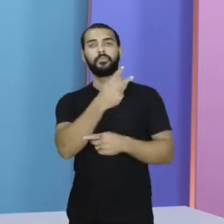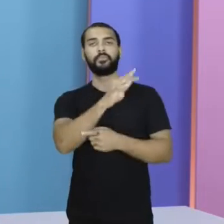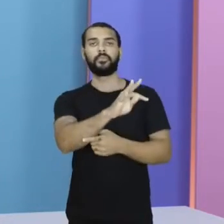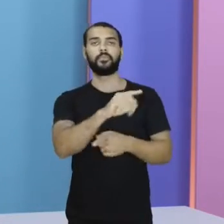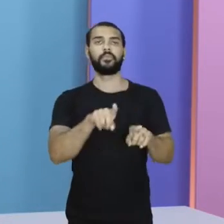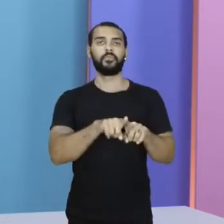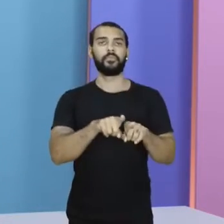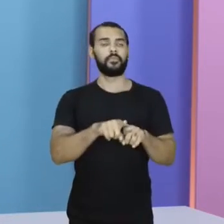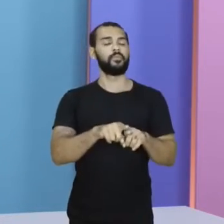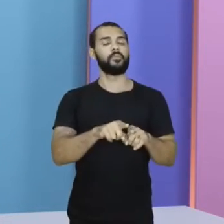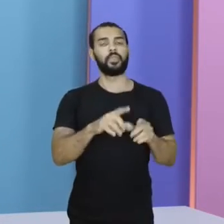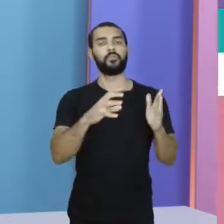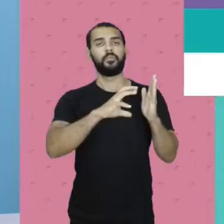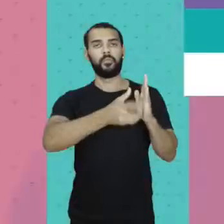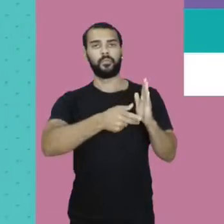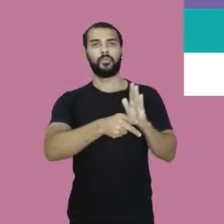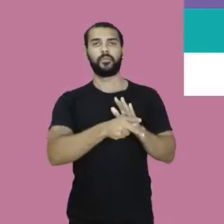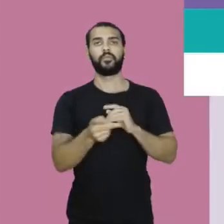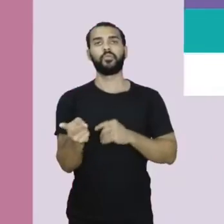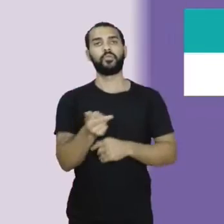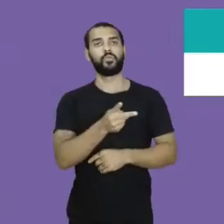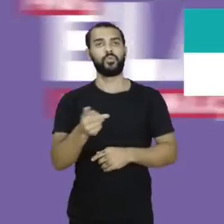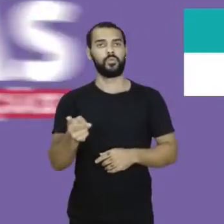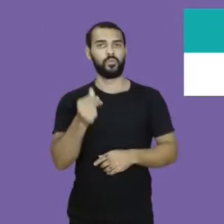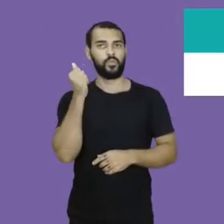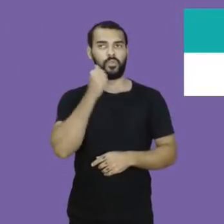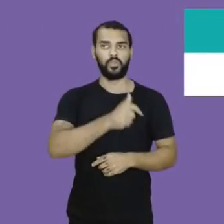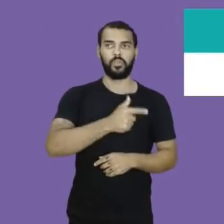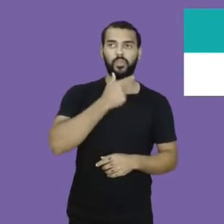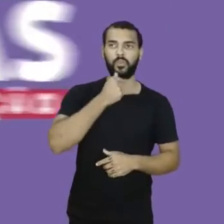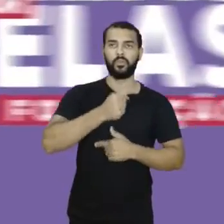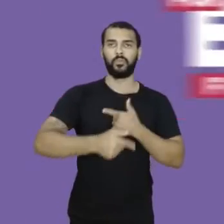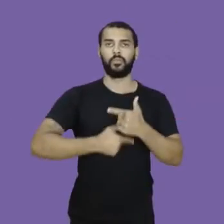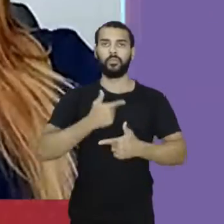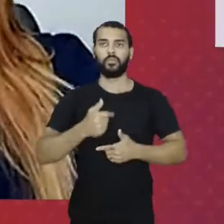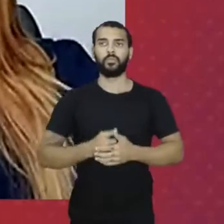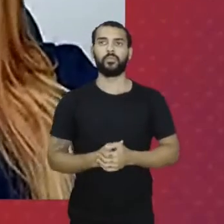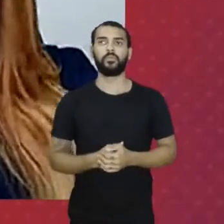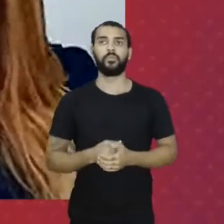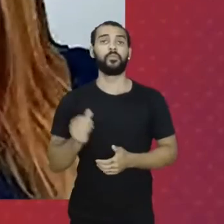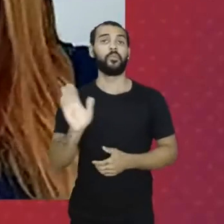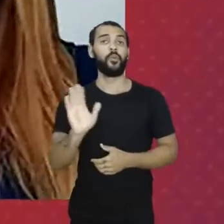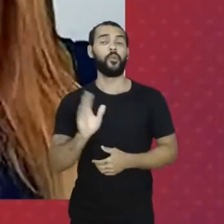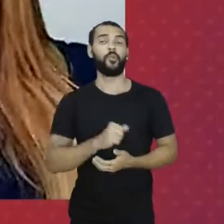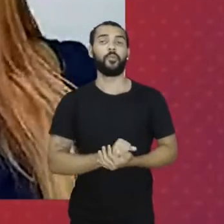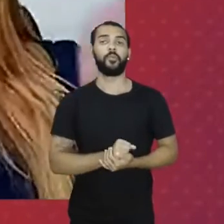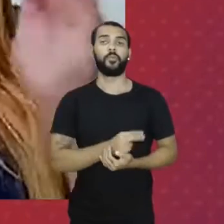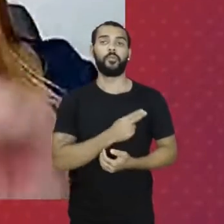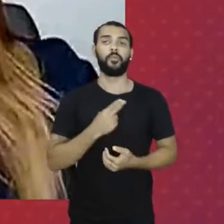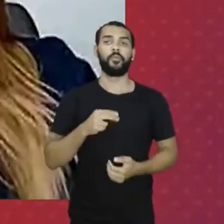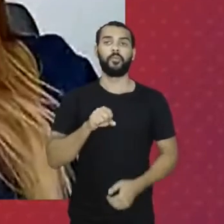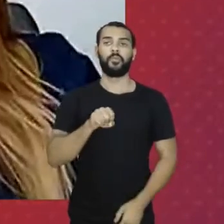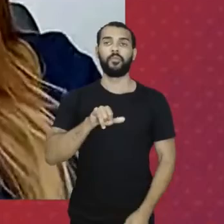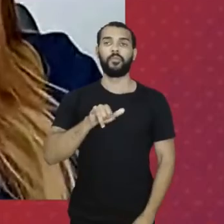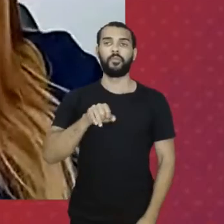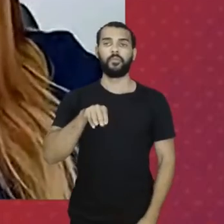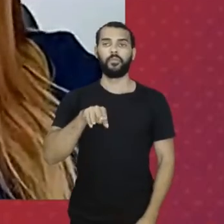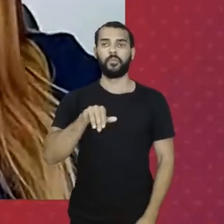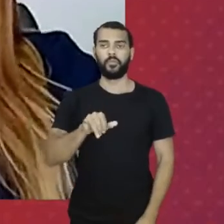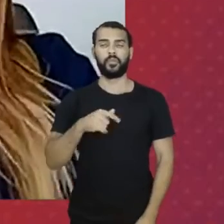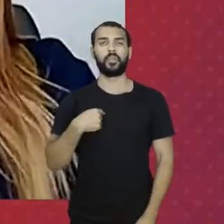das Trabalhadoras e dos Trabalhadores. Oi, gente, eu sou a Cine Larra, militante pelos